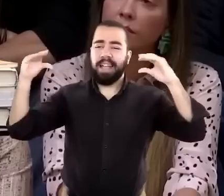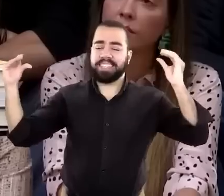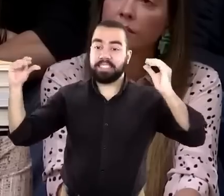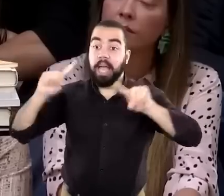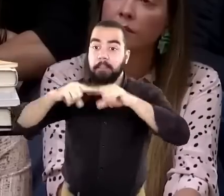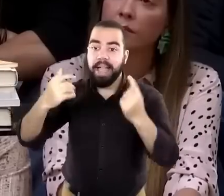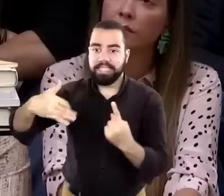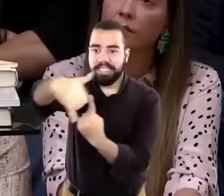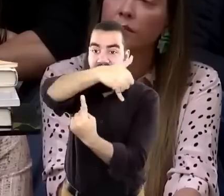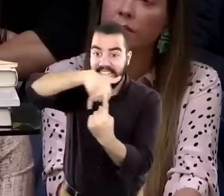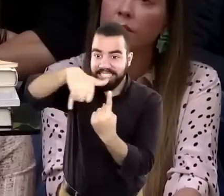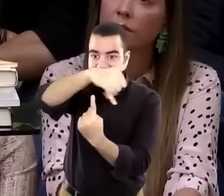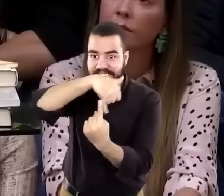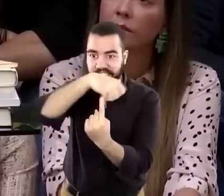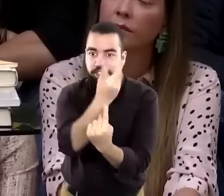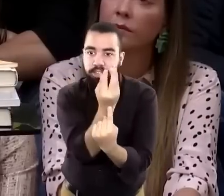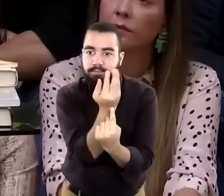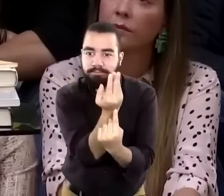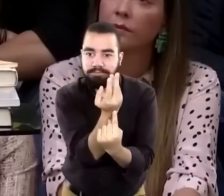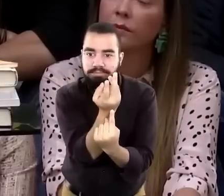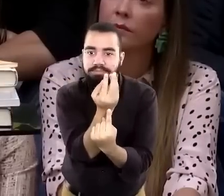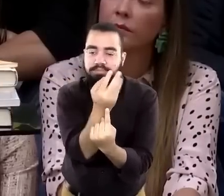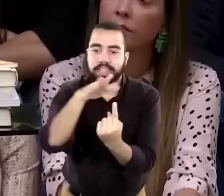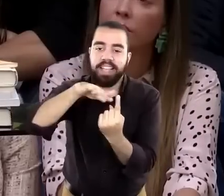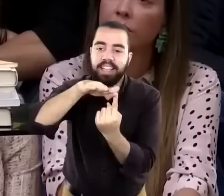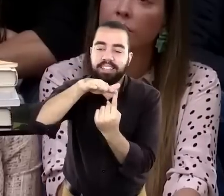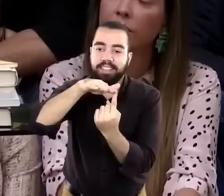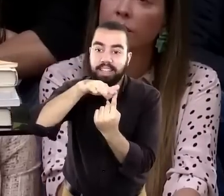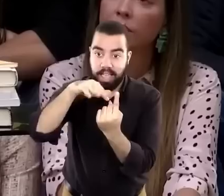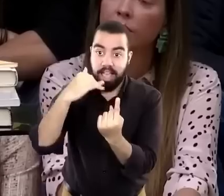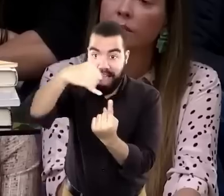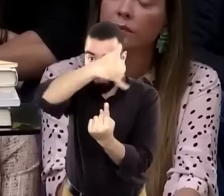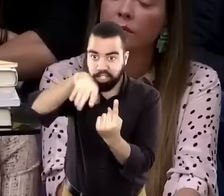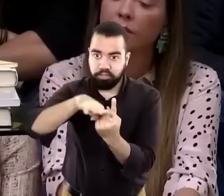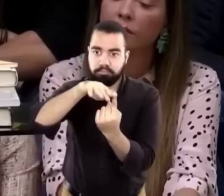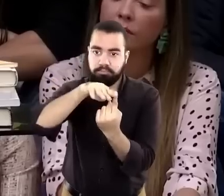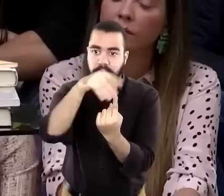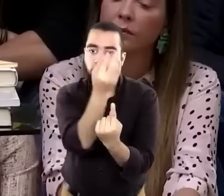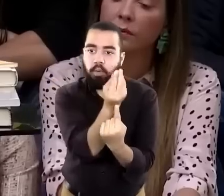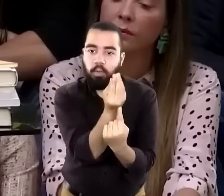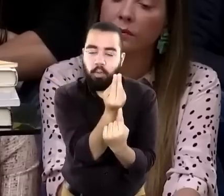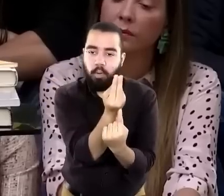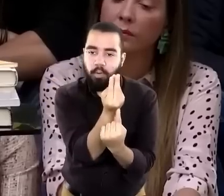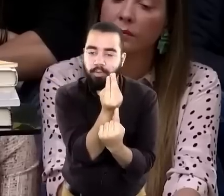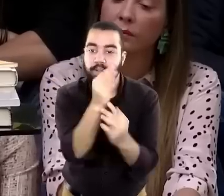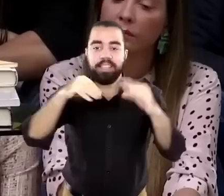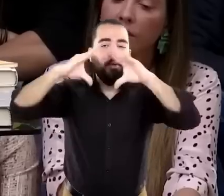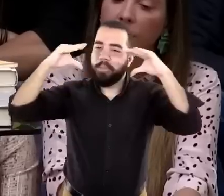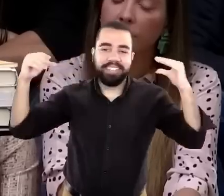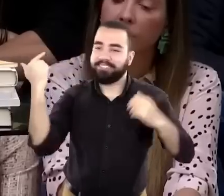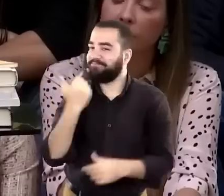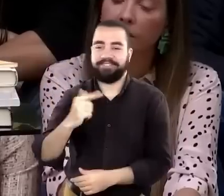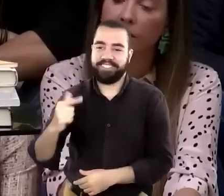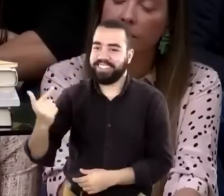que a obra de Deus não avança com os nossos recursos,